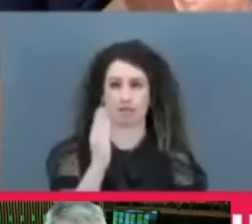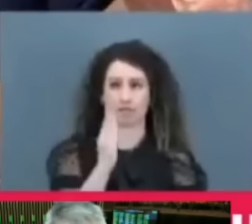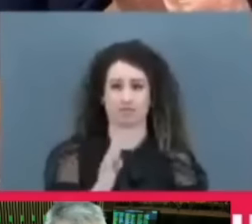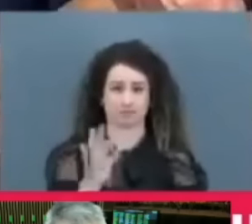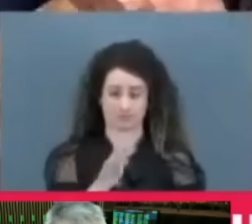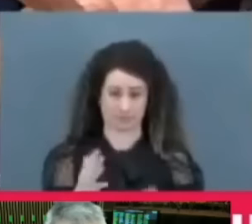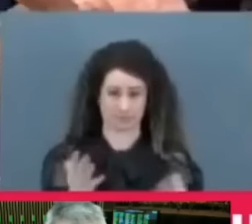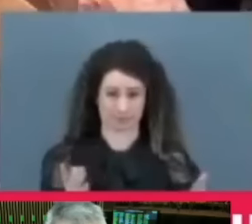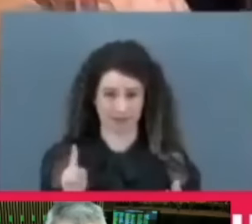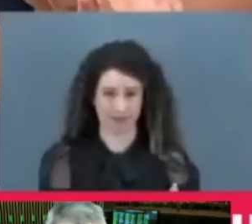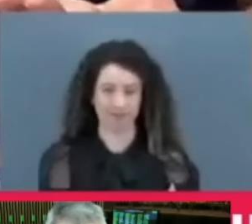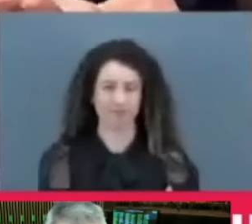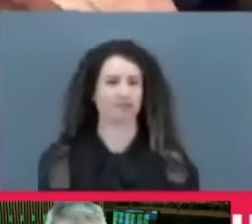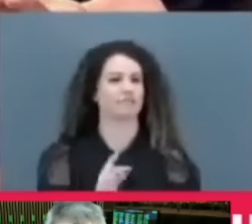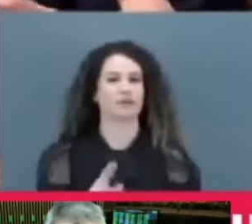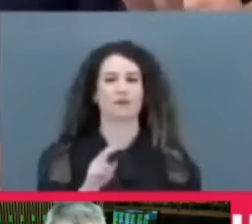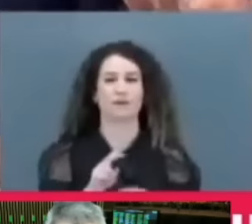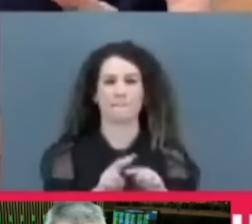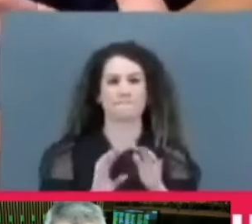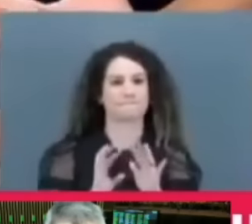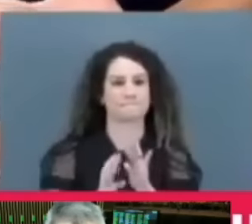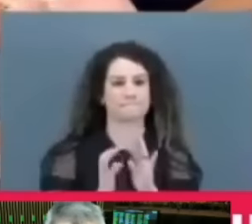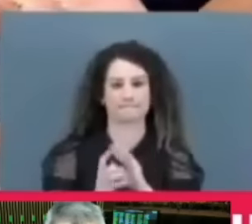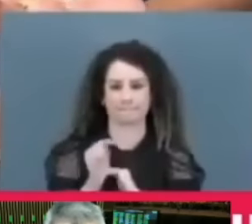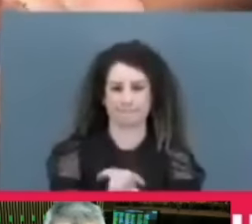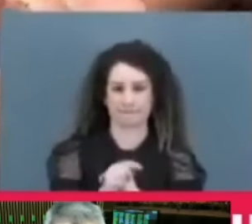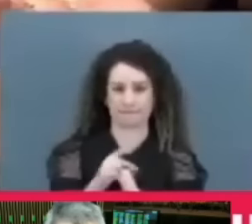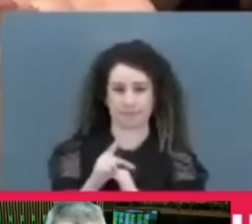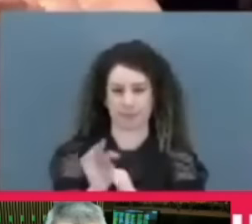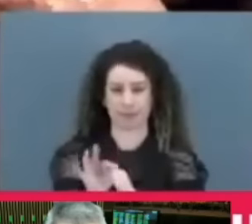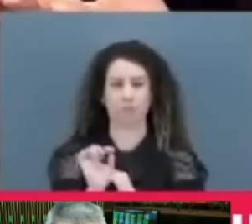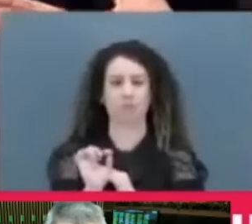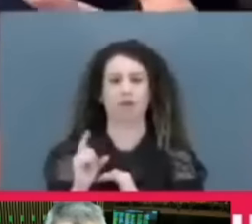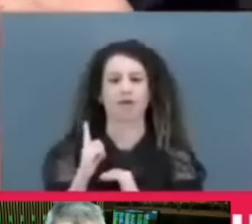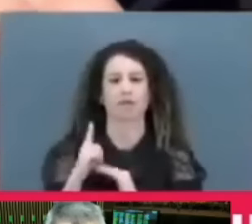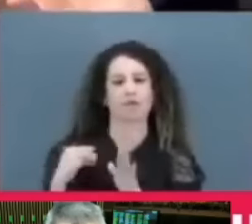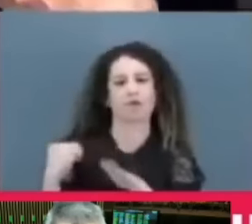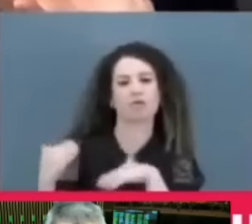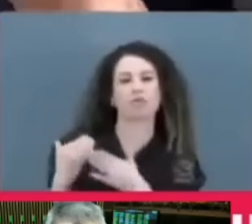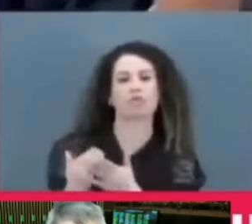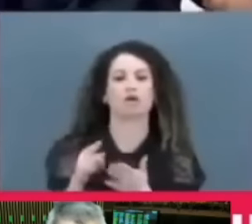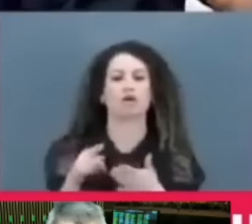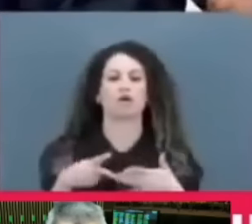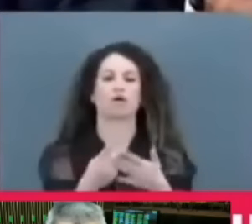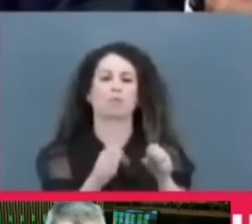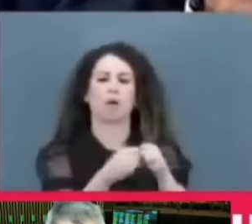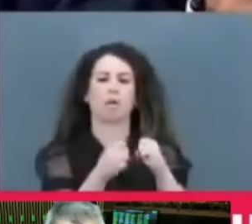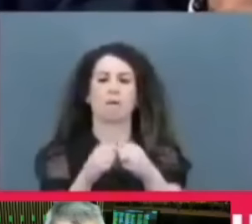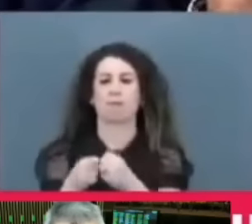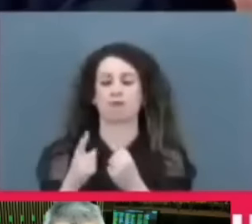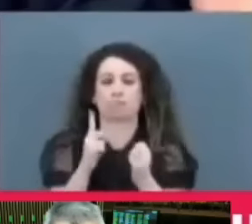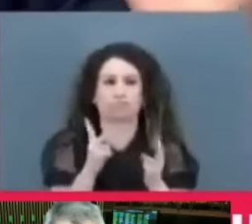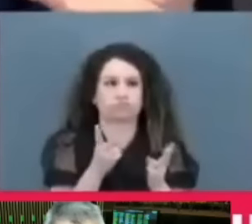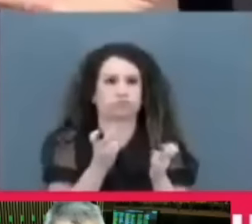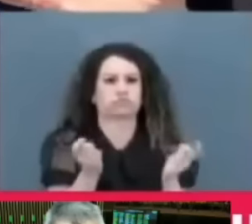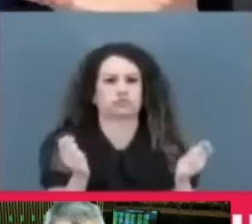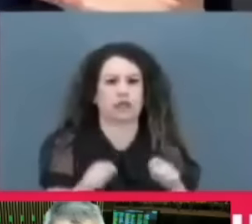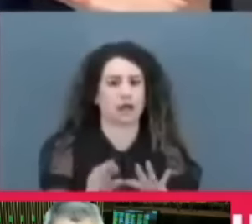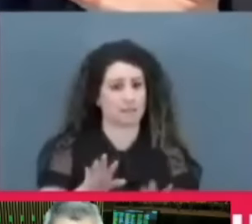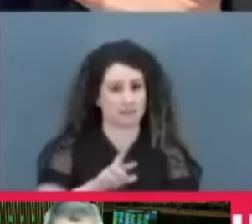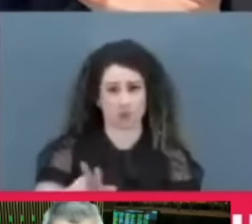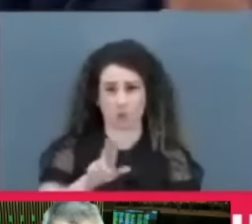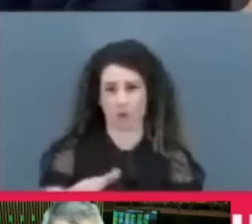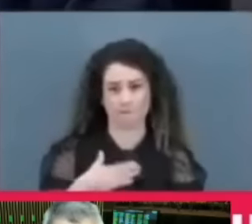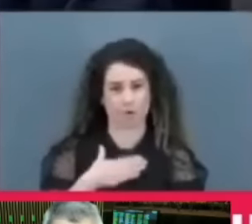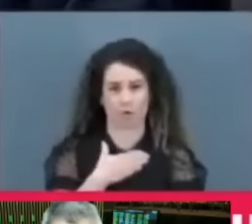o país passou como vem passando por um processo de desindustrialização visível não foi no meu governo Não tô dizendo que foi só no